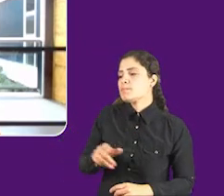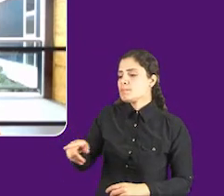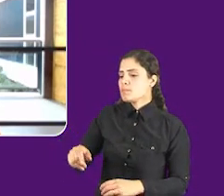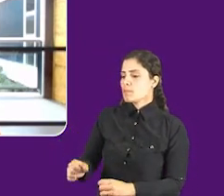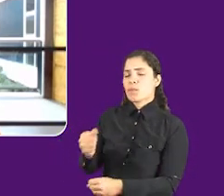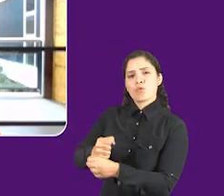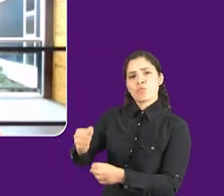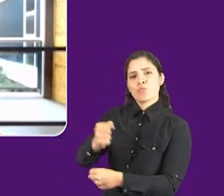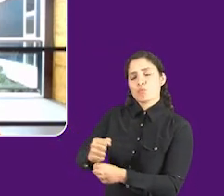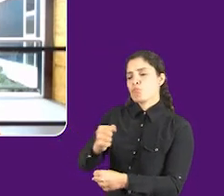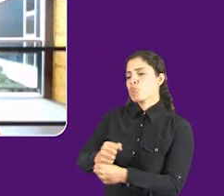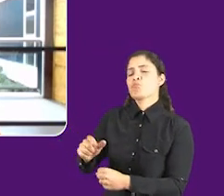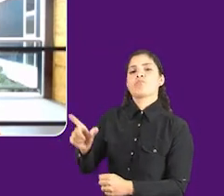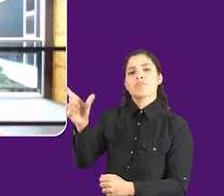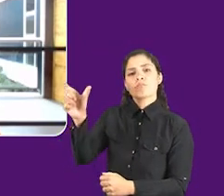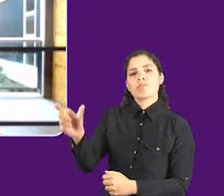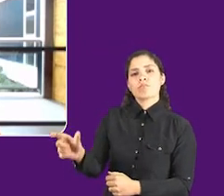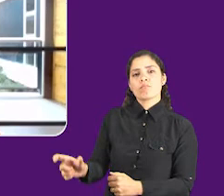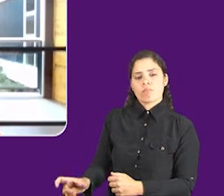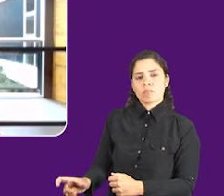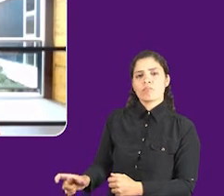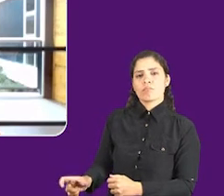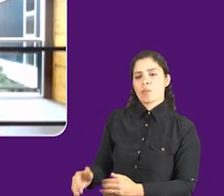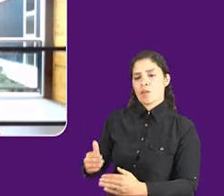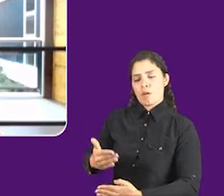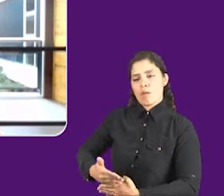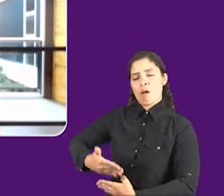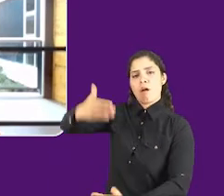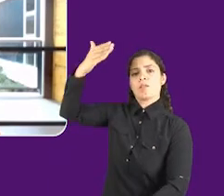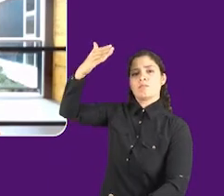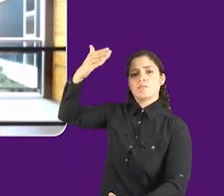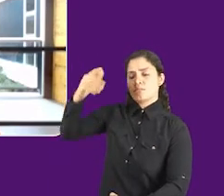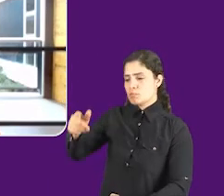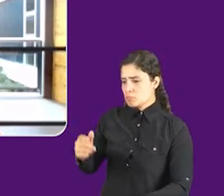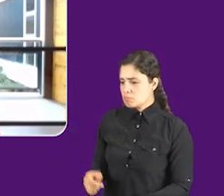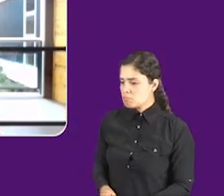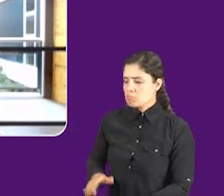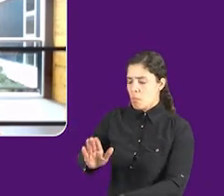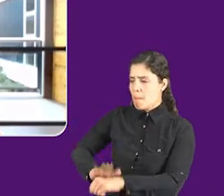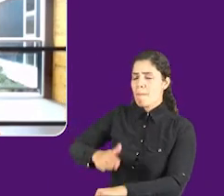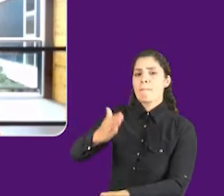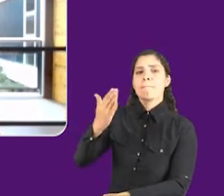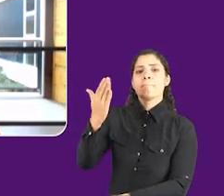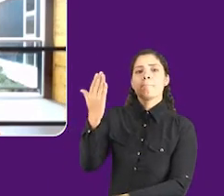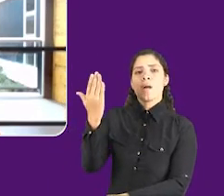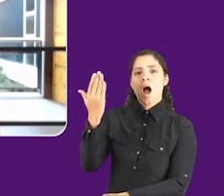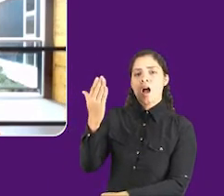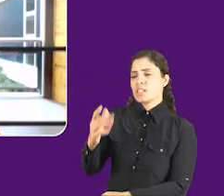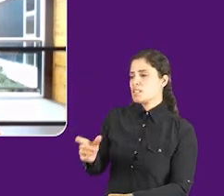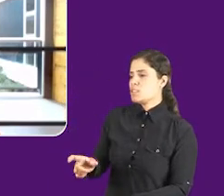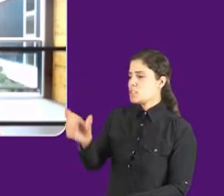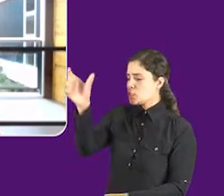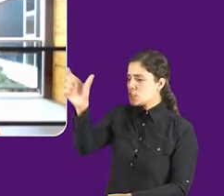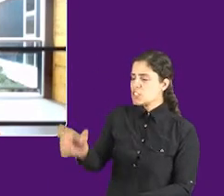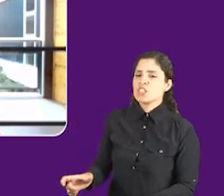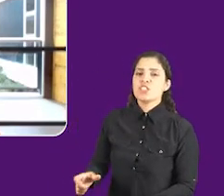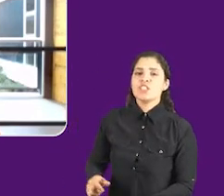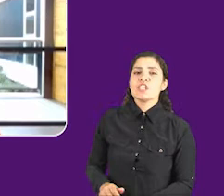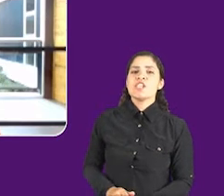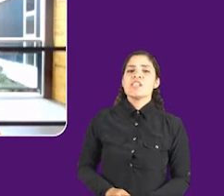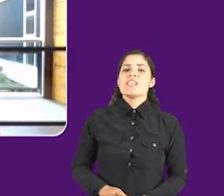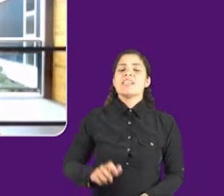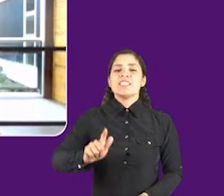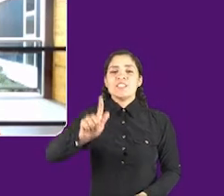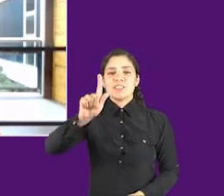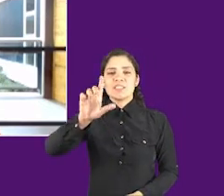mais sistemas a muito mais placa de gesso placa de cimento